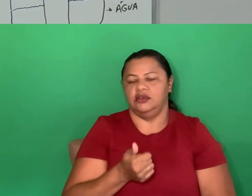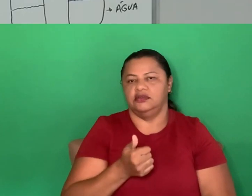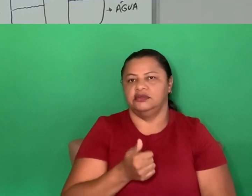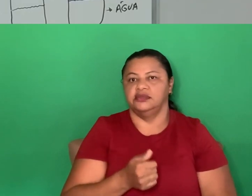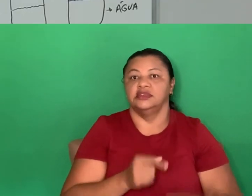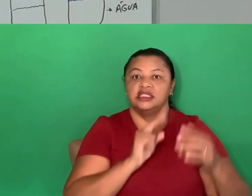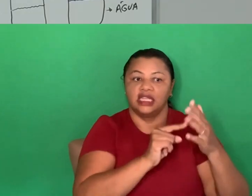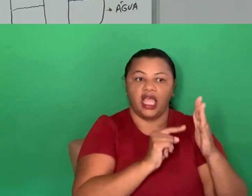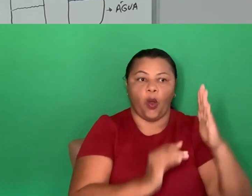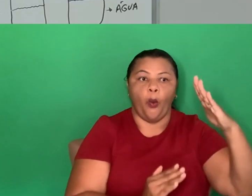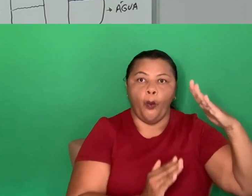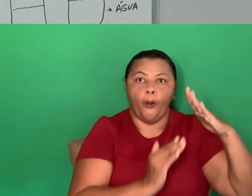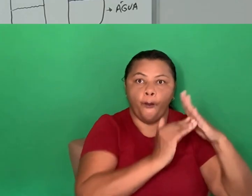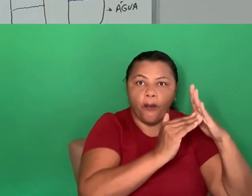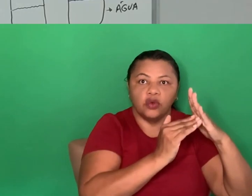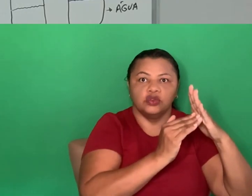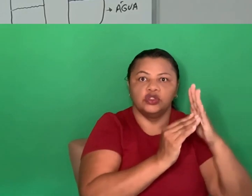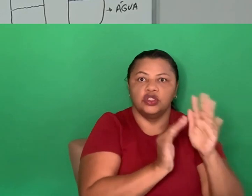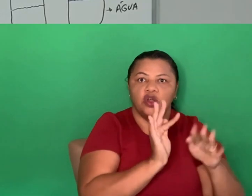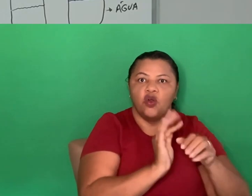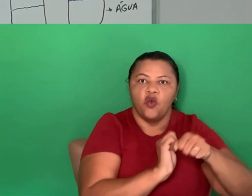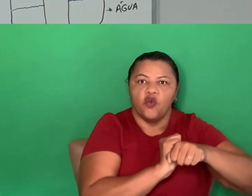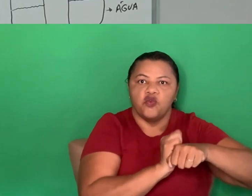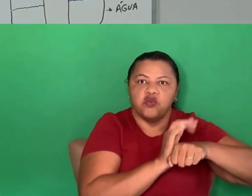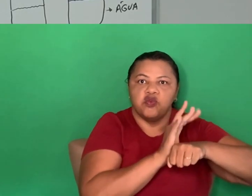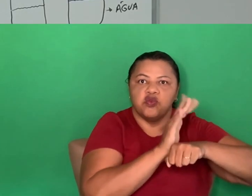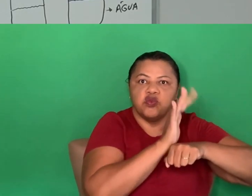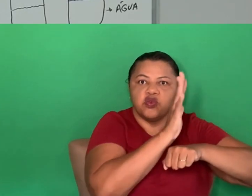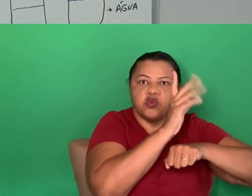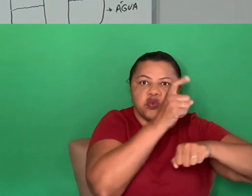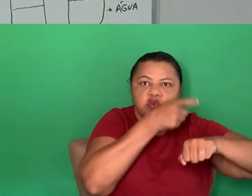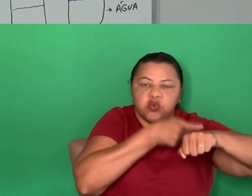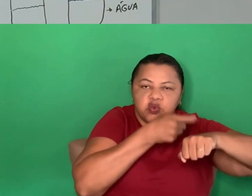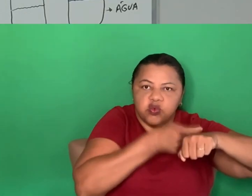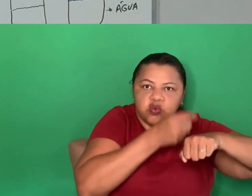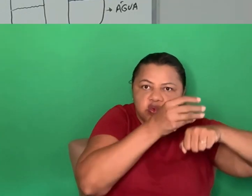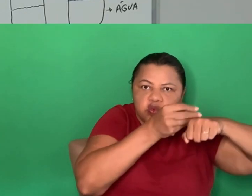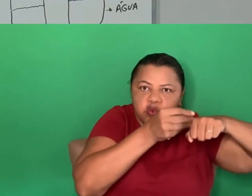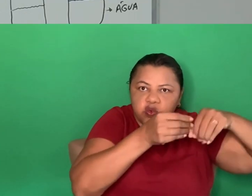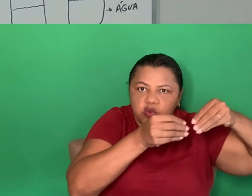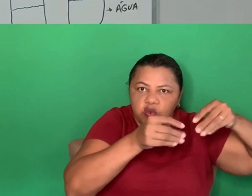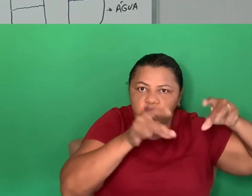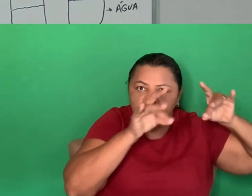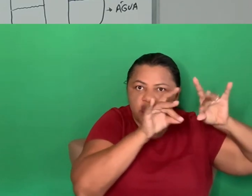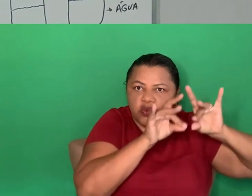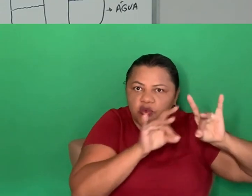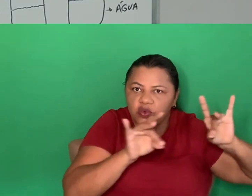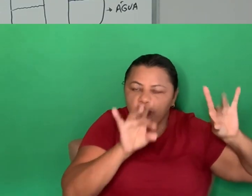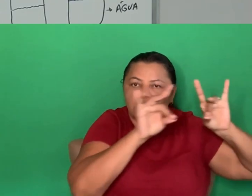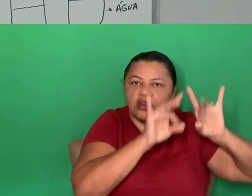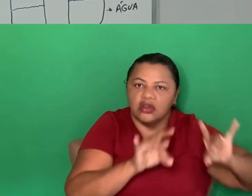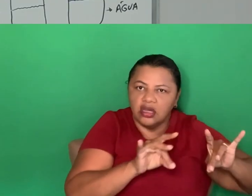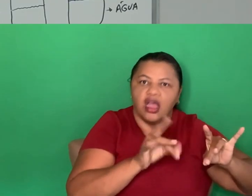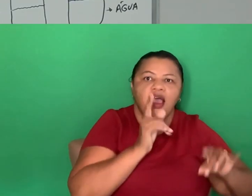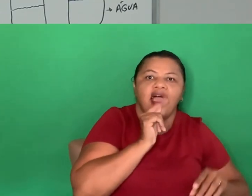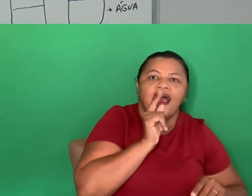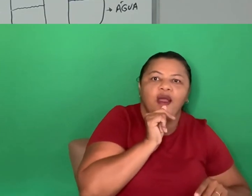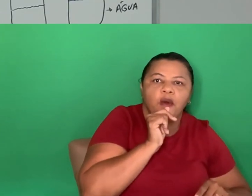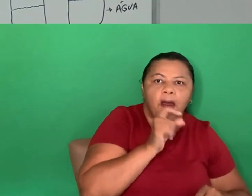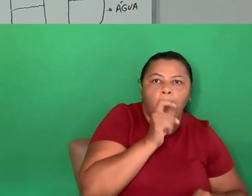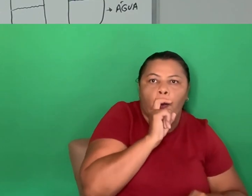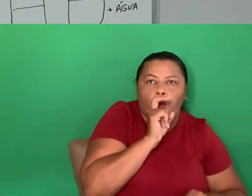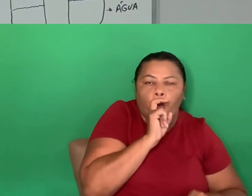São um conjunto de valores que são encontrados experimentalmente, que são tabelados. Tá? E cada